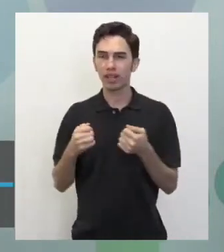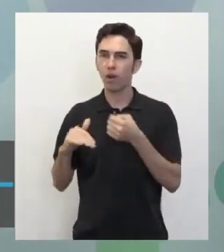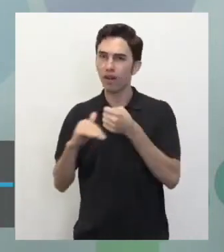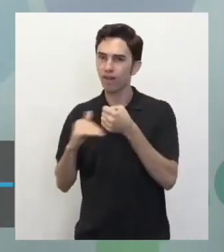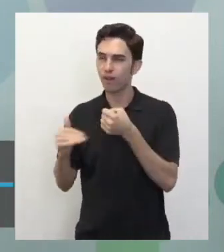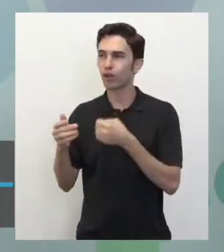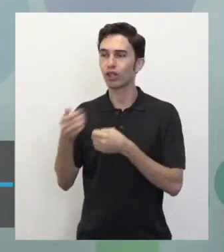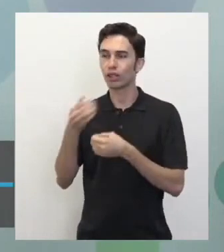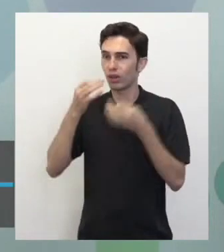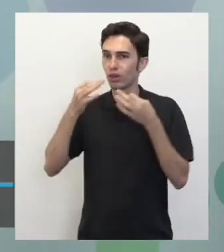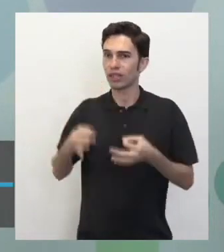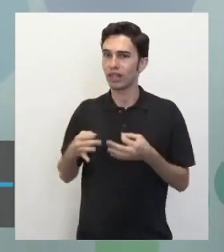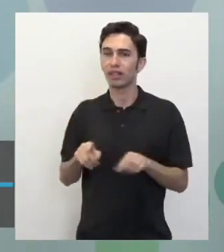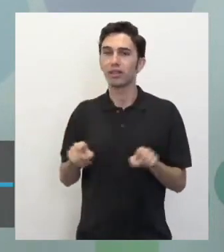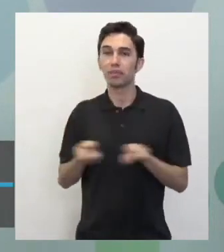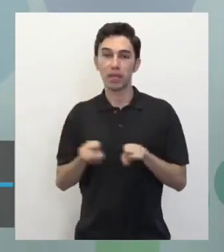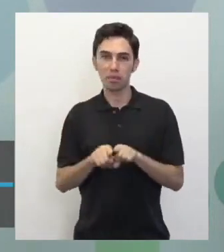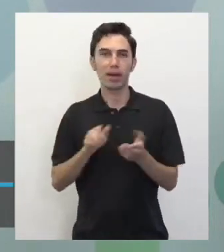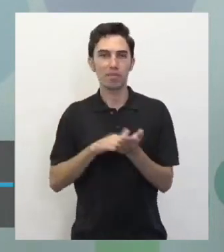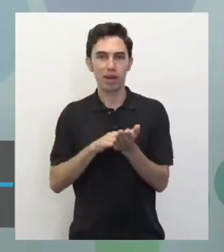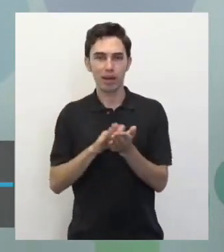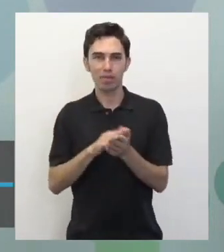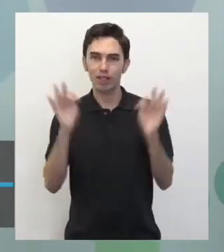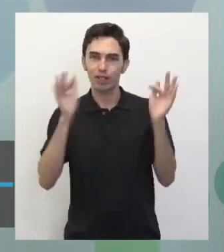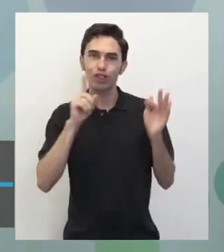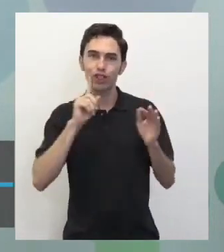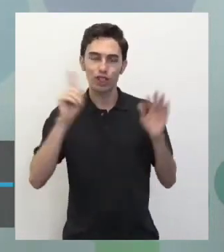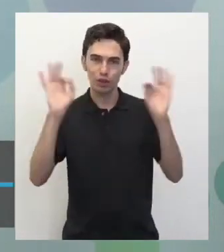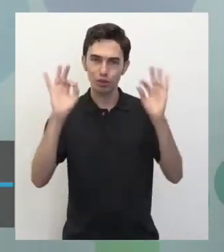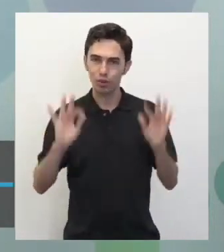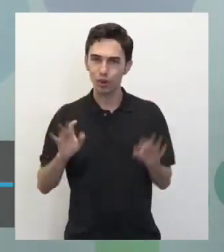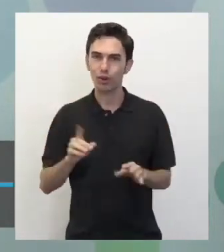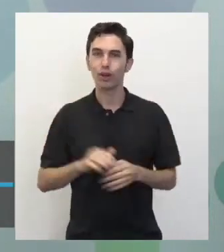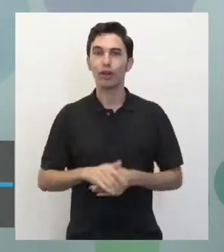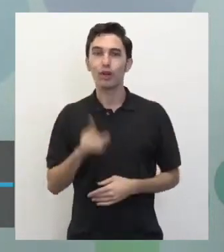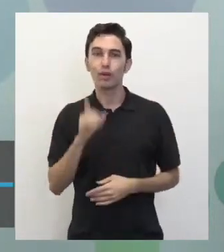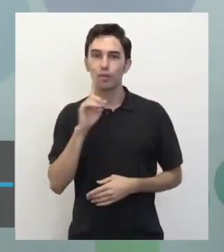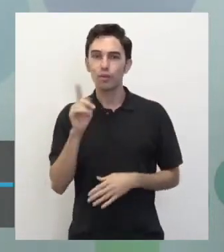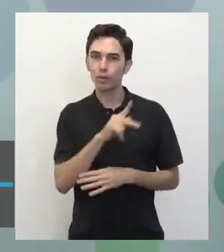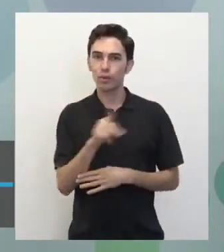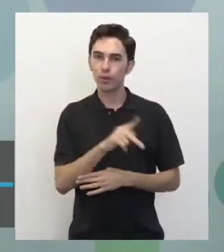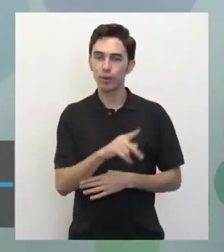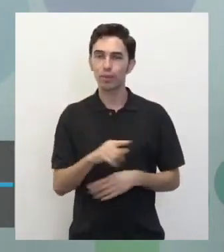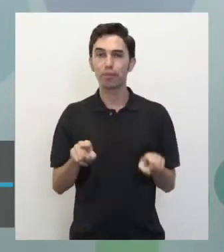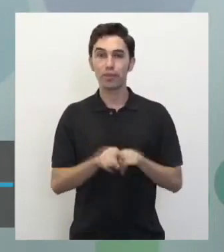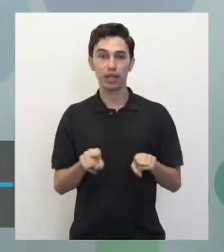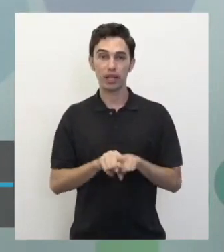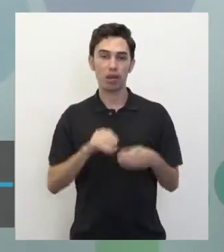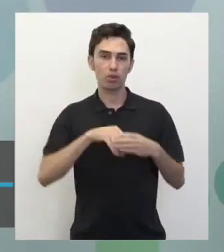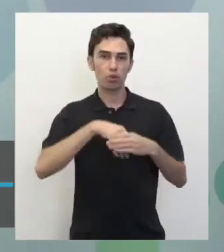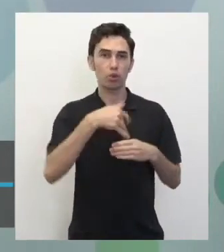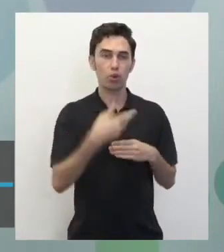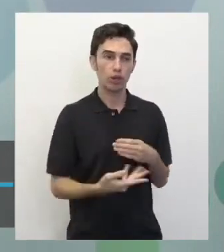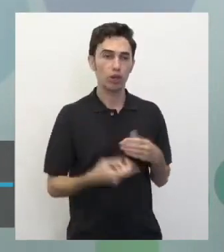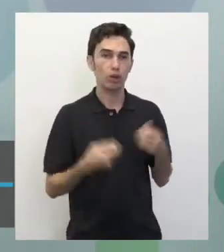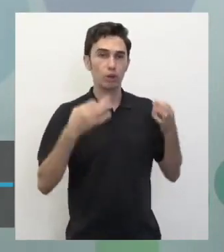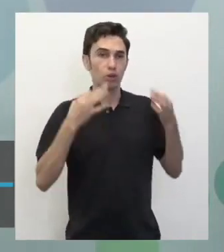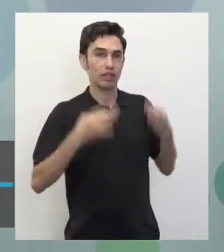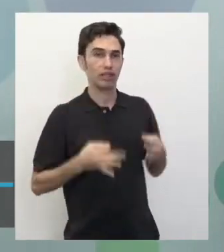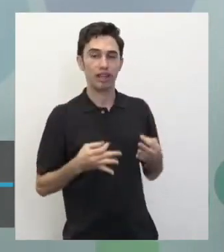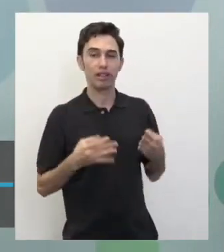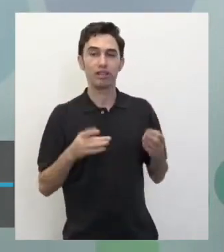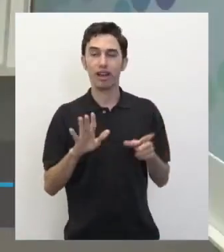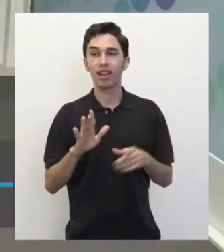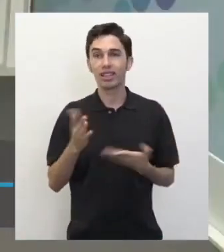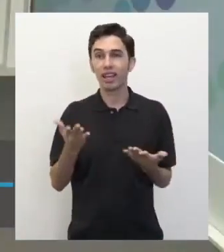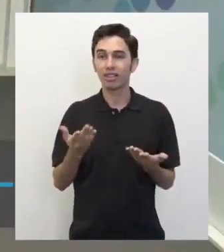confirmada, e ela deseja feliz Dia dos Professores para a gente também. Eles falam muito aqui em comprovação, conter informações verdadeiras, a Letícia, mas a grande